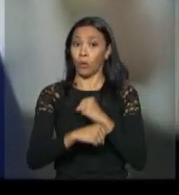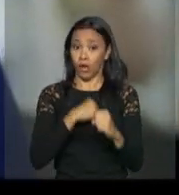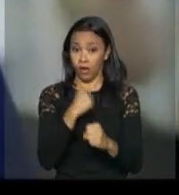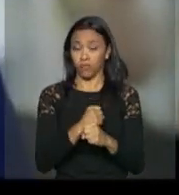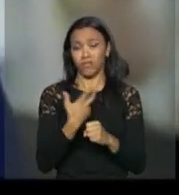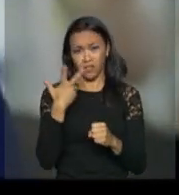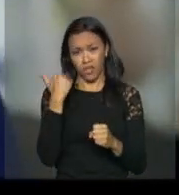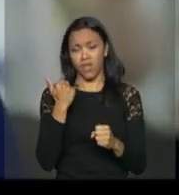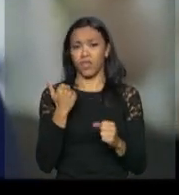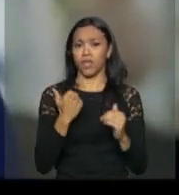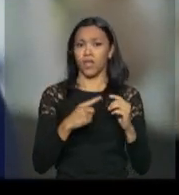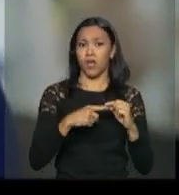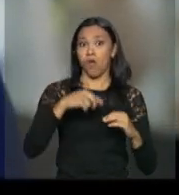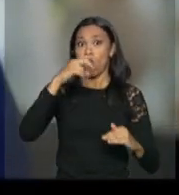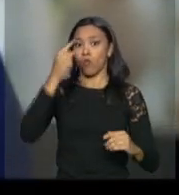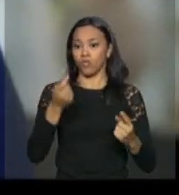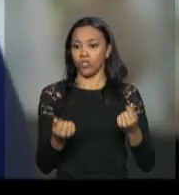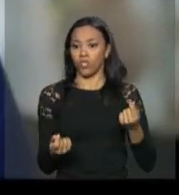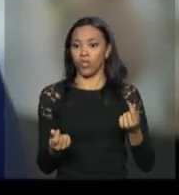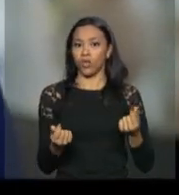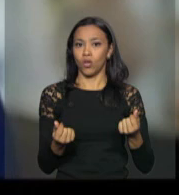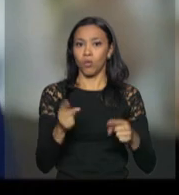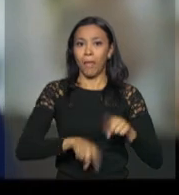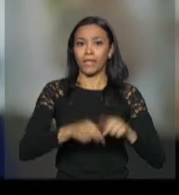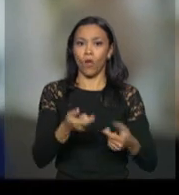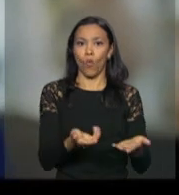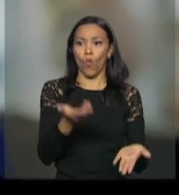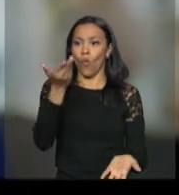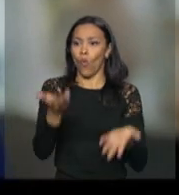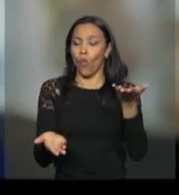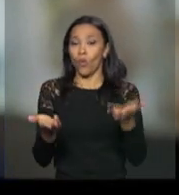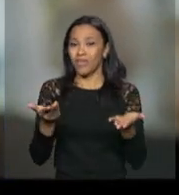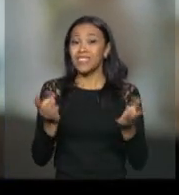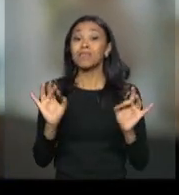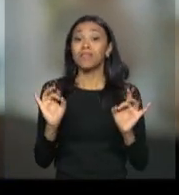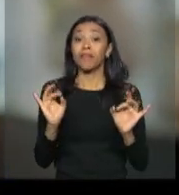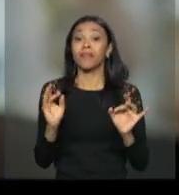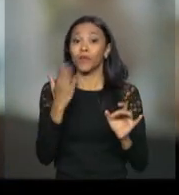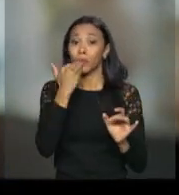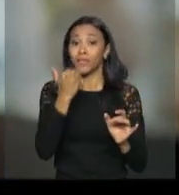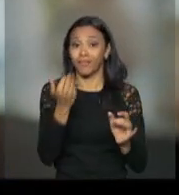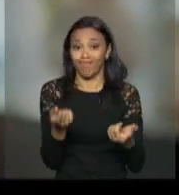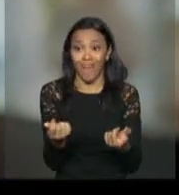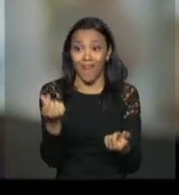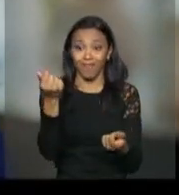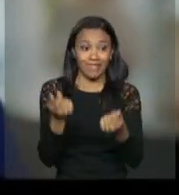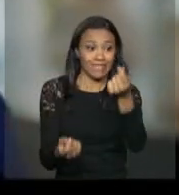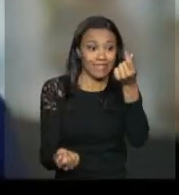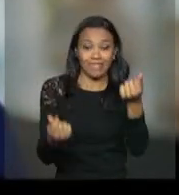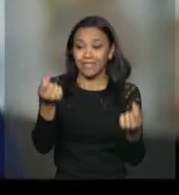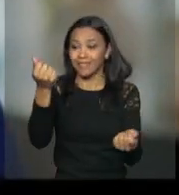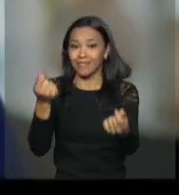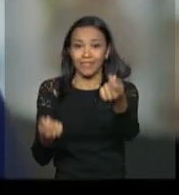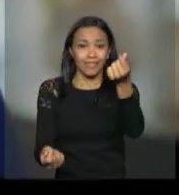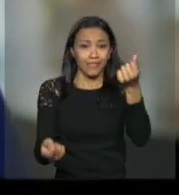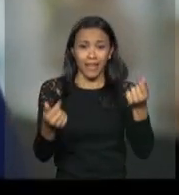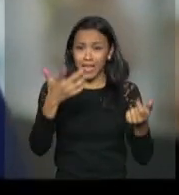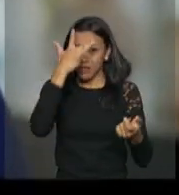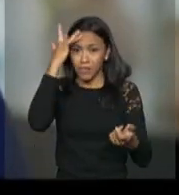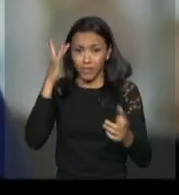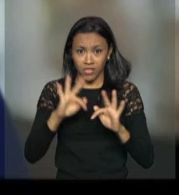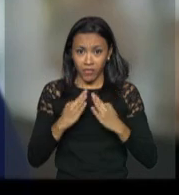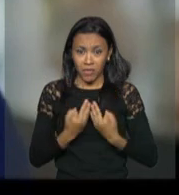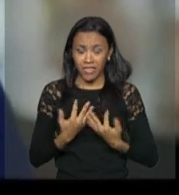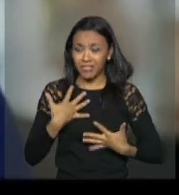aumentos localizados de preço, em especial dos alimentos. E esses aumentos causam incômodo às